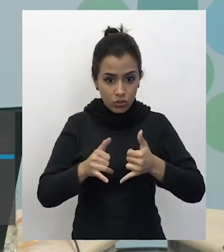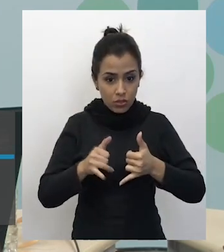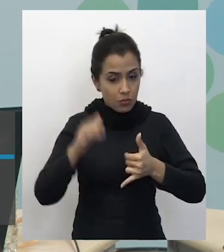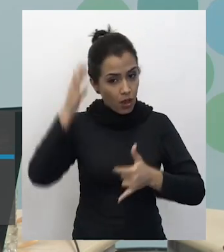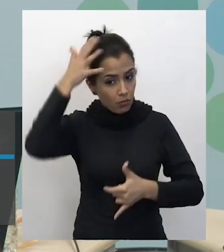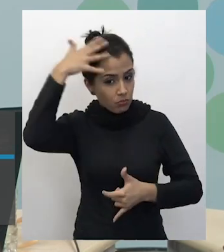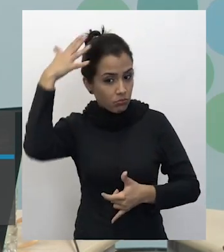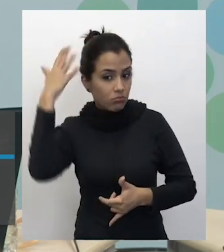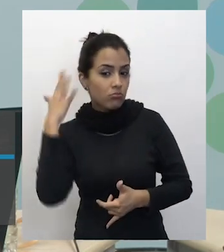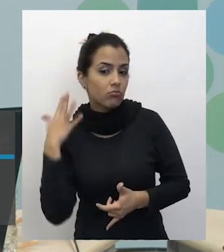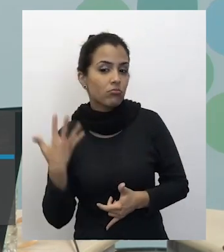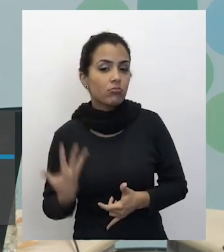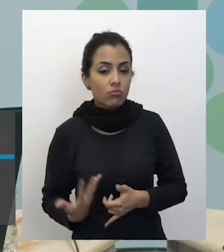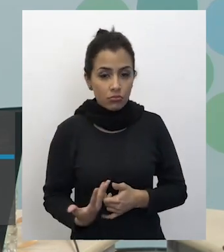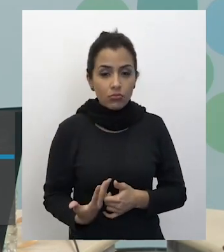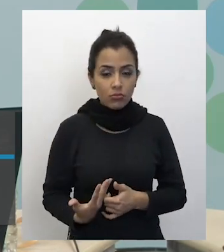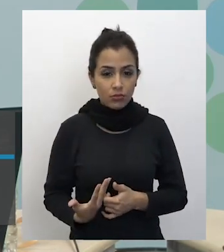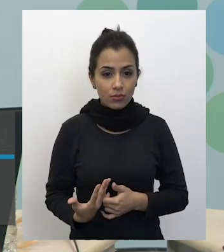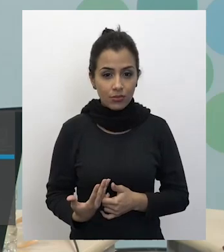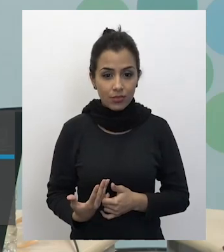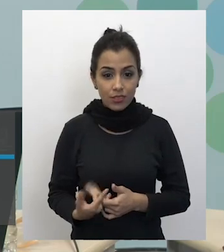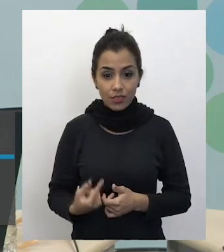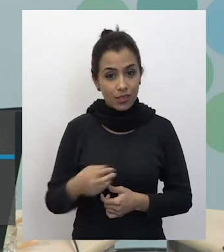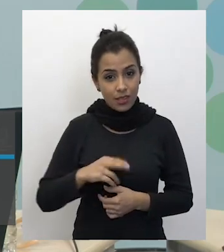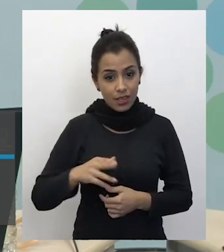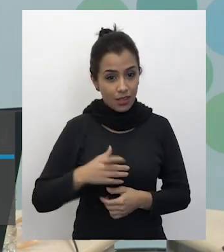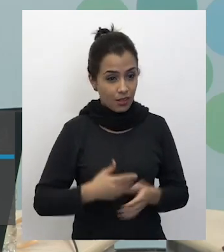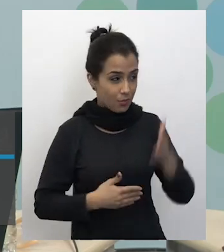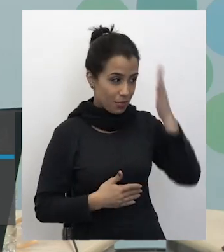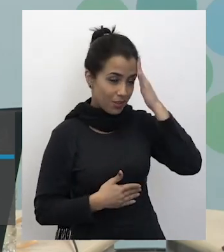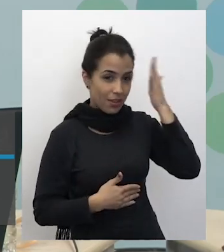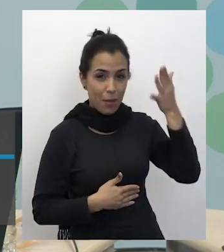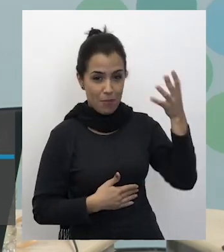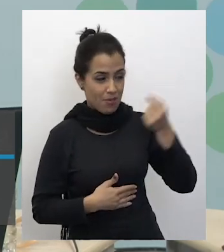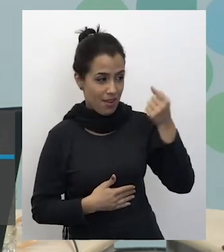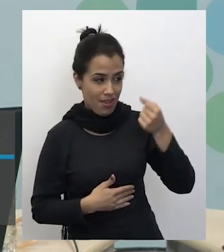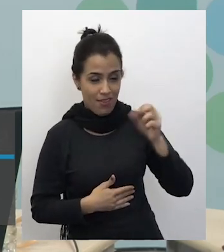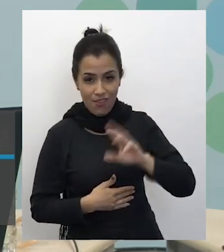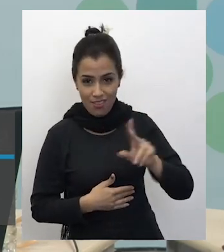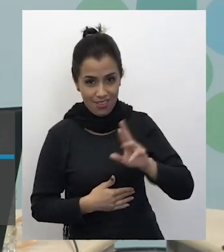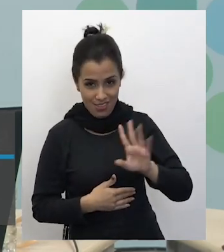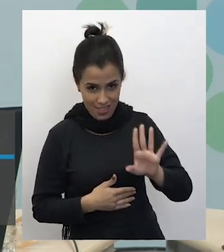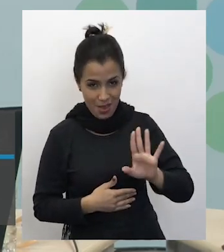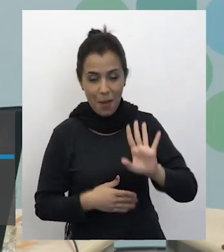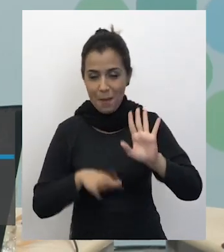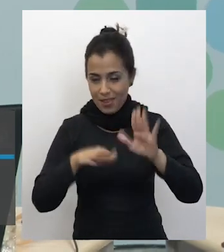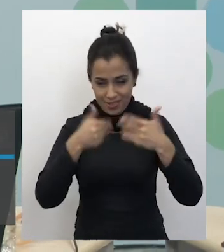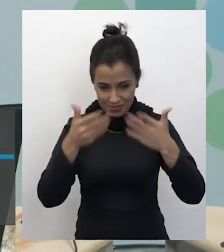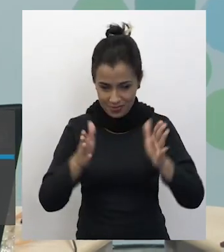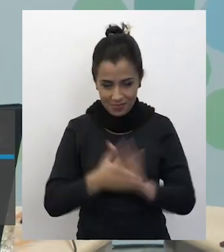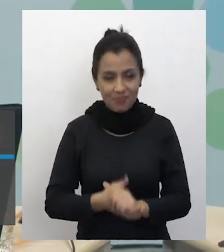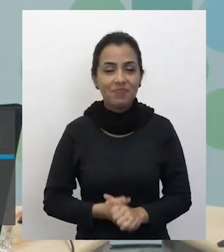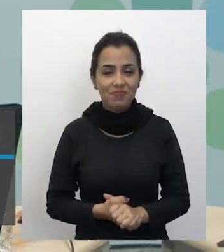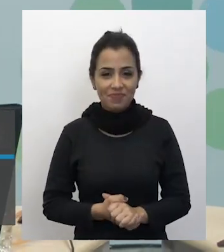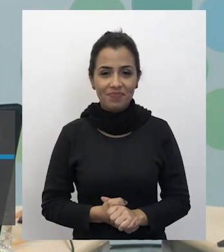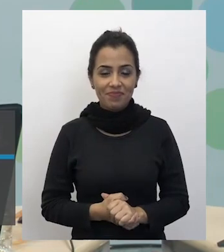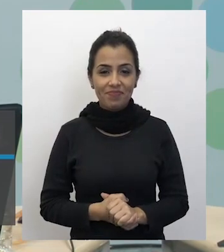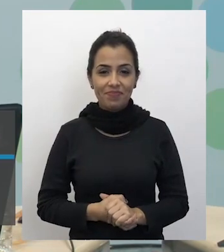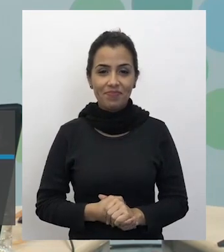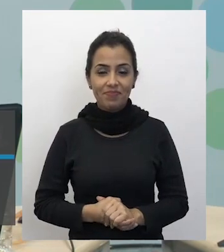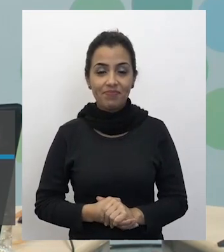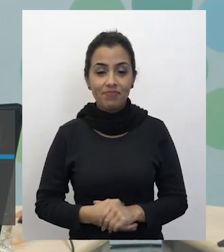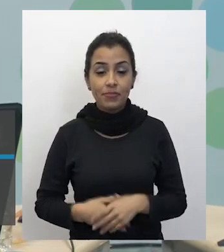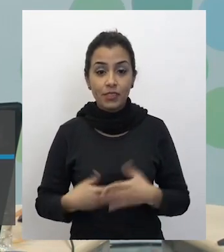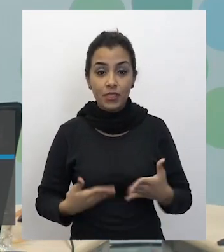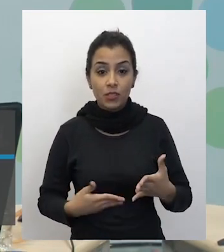aparência determinada e tudo mais. Não essa aparência ridícula aqui de cabelo branco, né? E tal, mas, enfim. E aí,